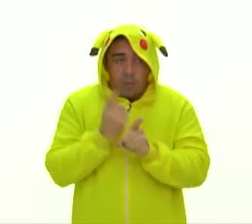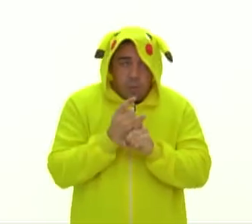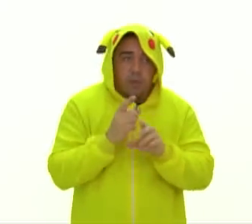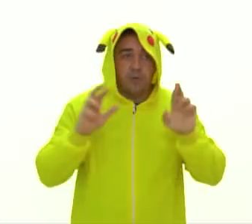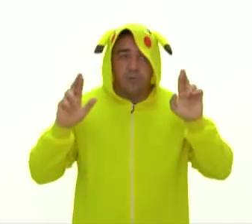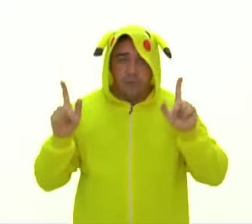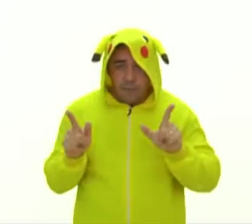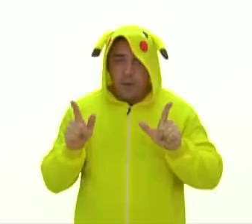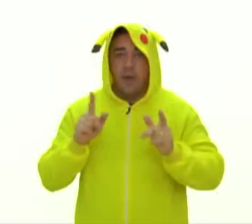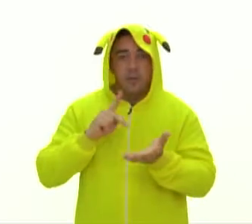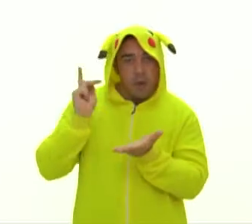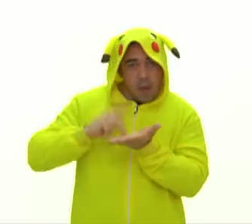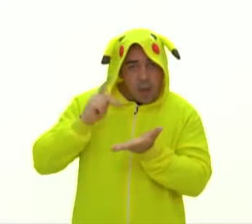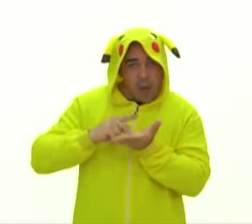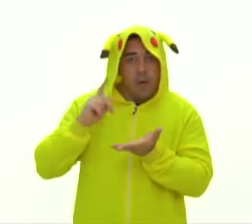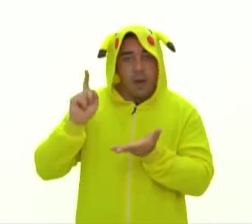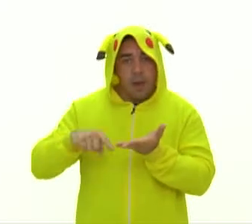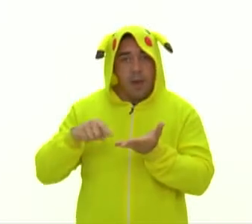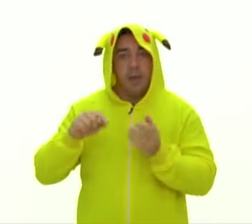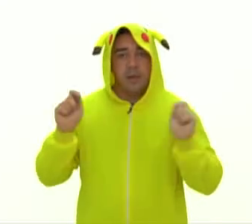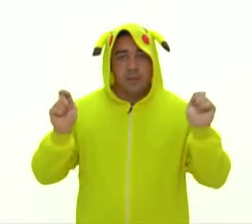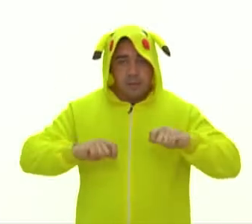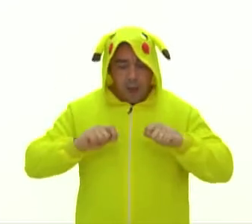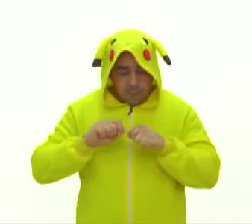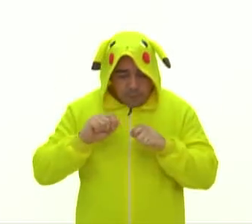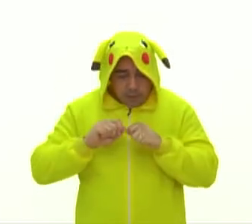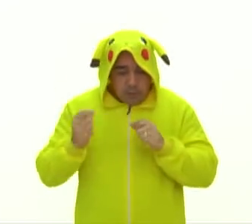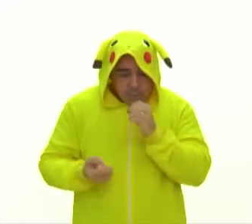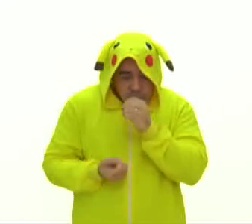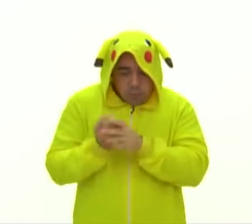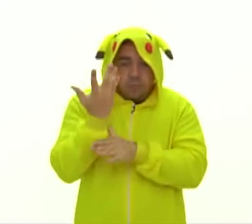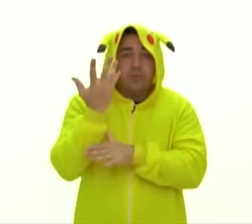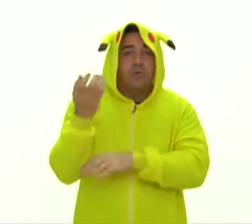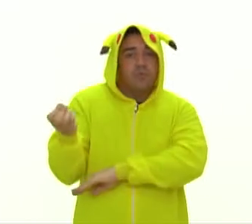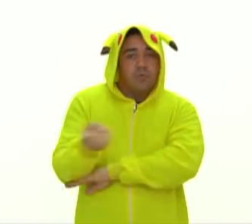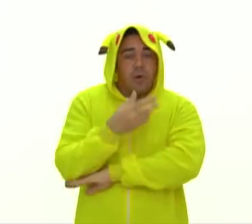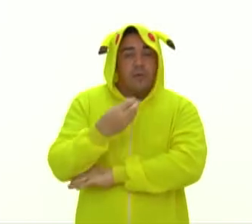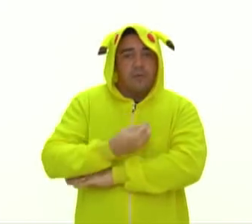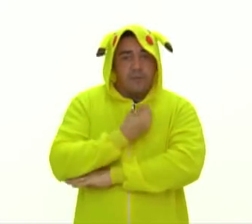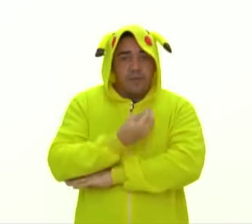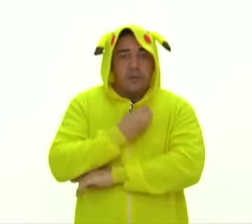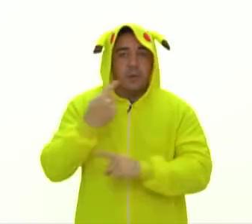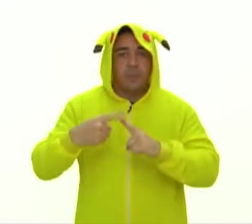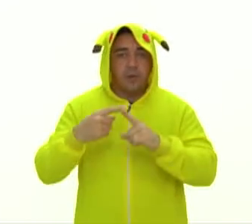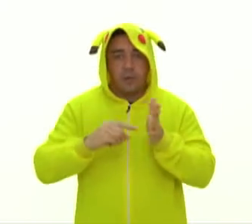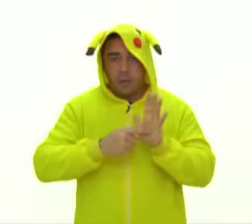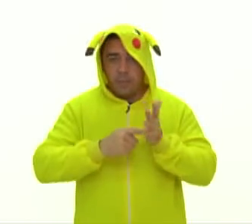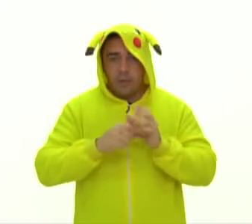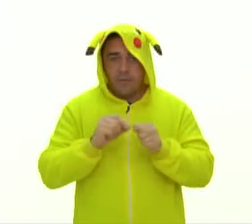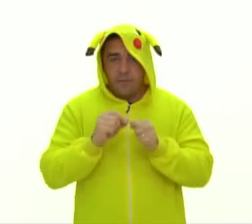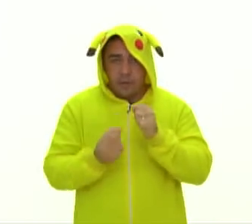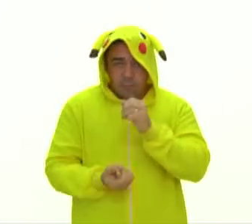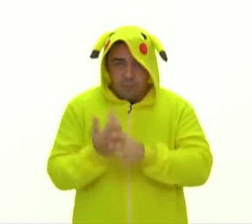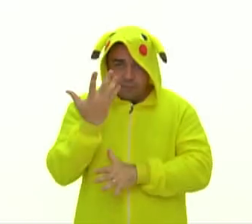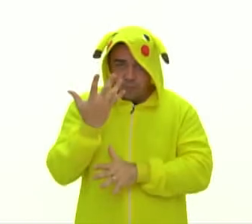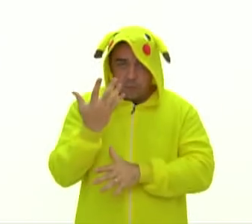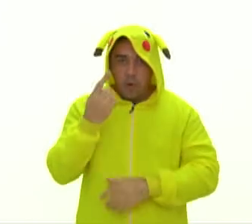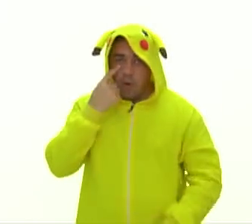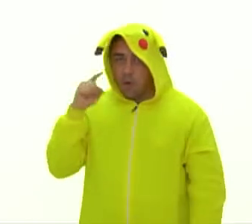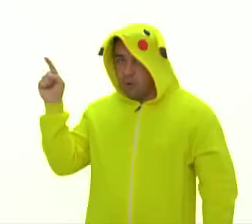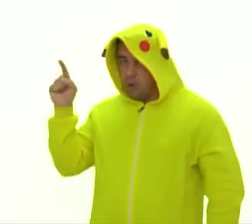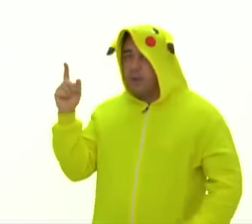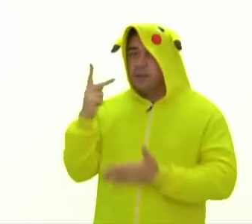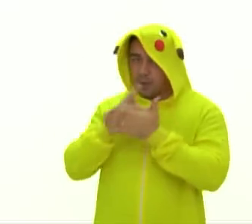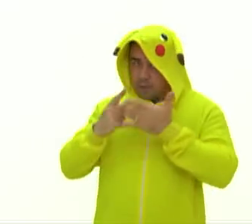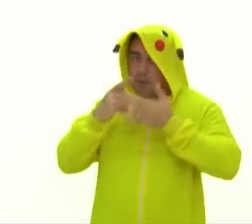dos fósseis reais, podem ser restaurados e voltar à vida por meio de máquinas revitalizadoras. Então, o desenho também fala de